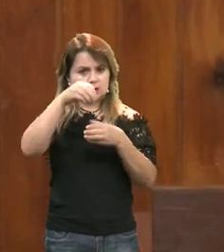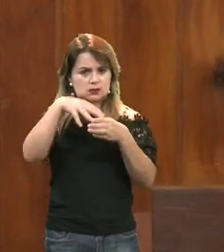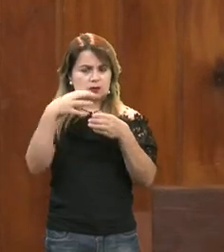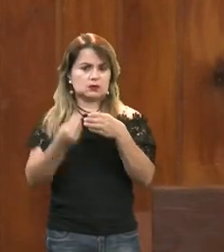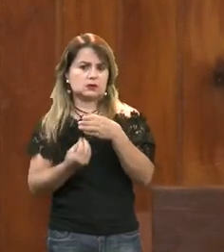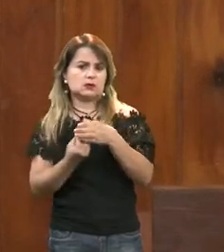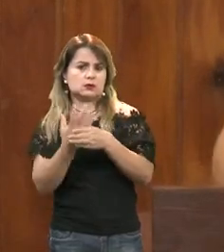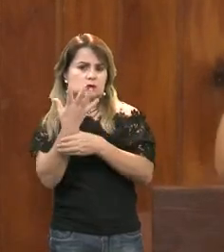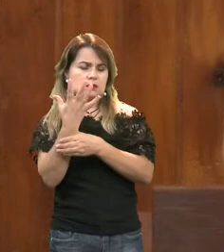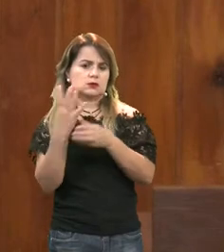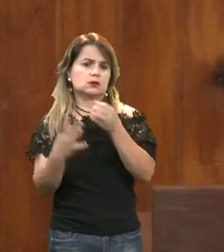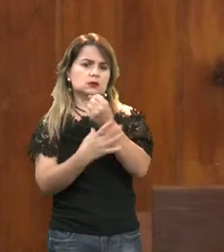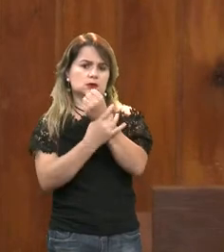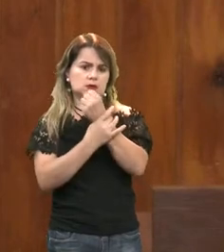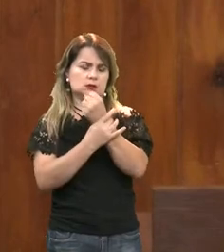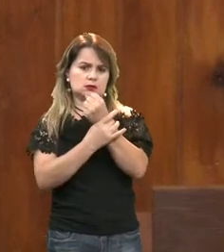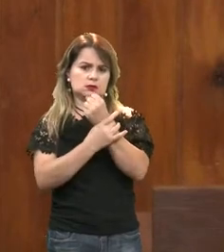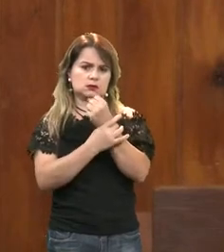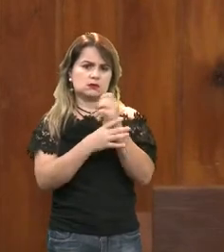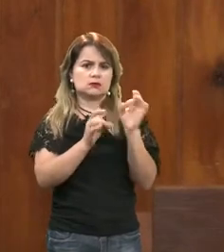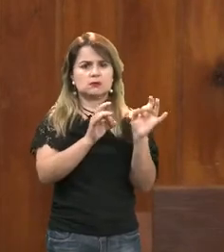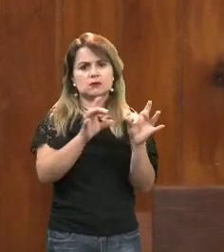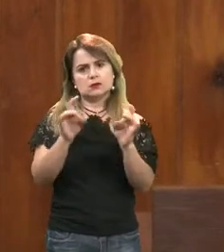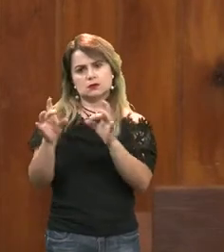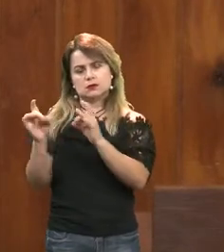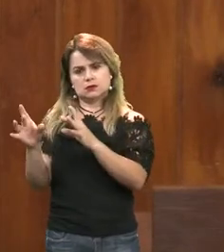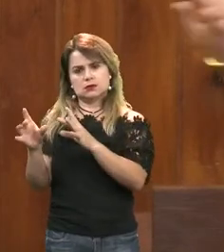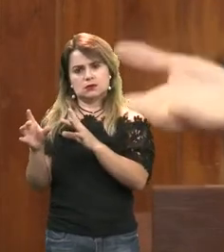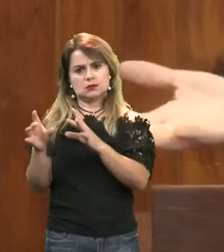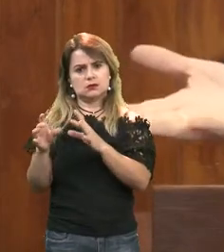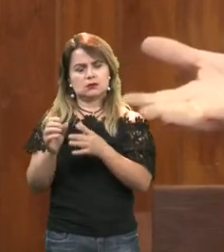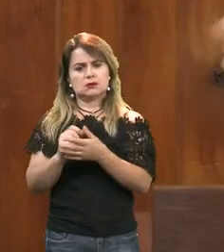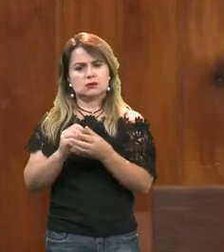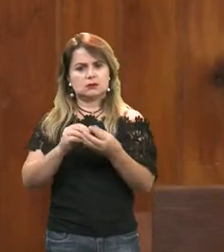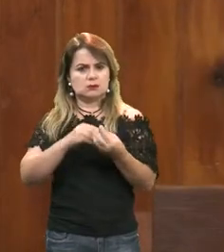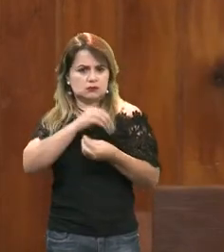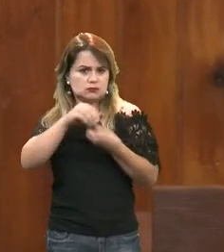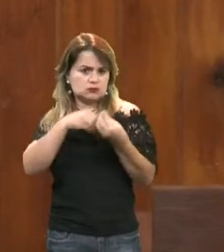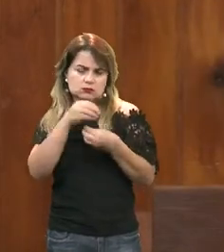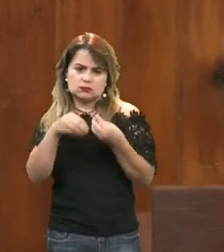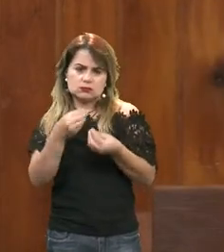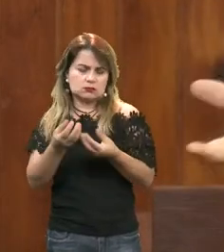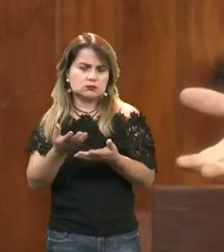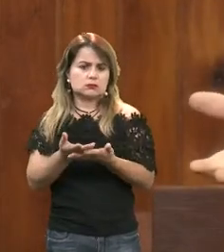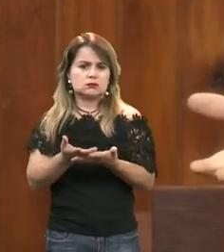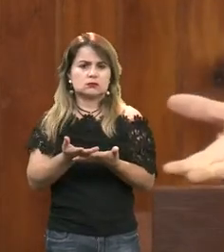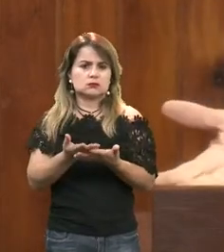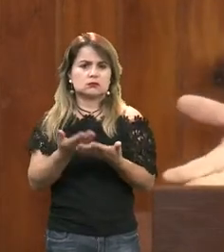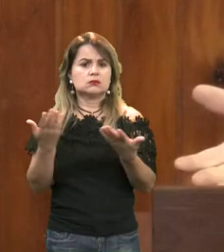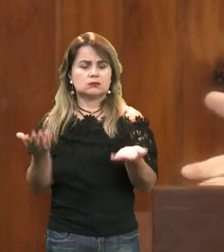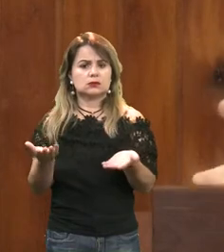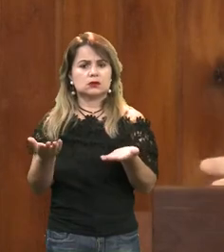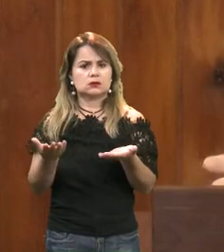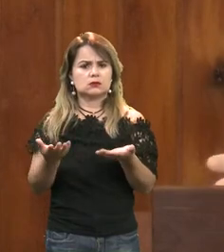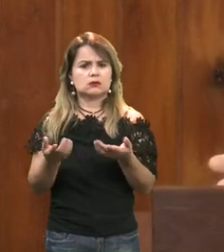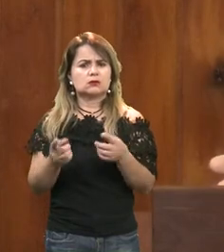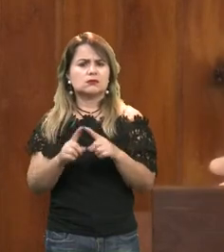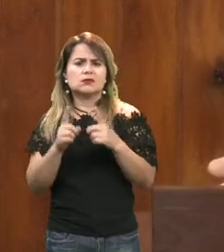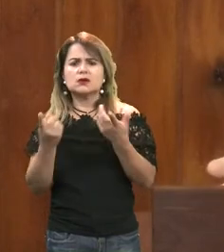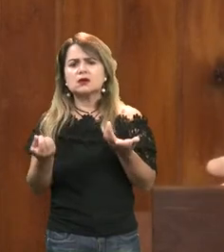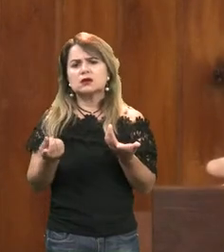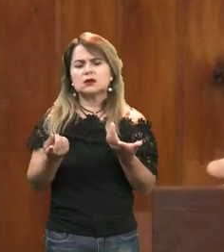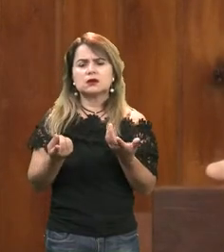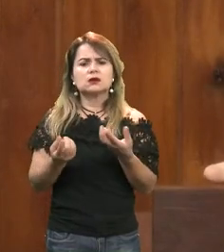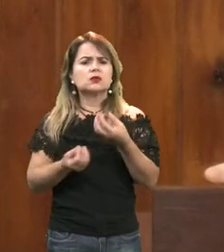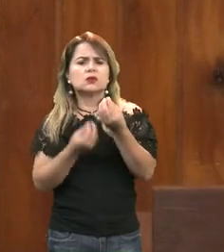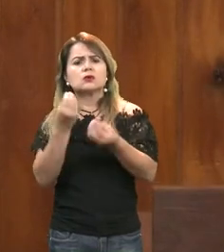cultura, a extração. Ora, mas aí todo mundo pode me perguntar. Então,